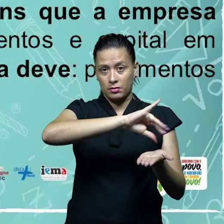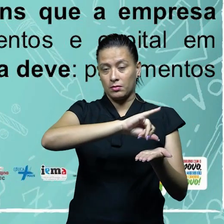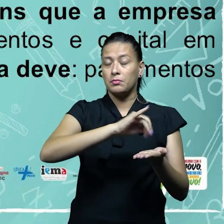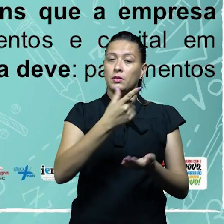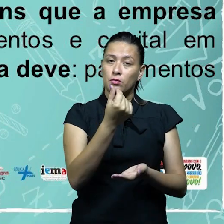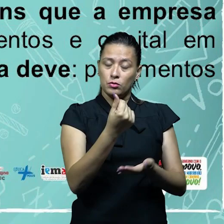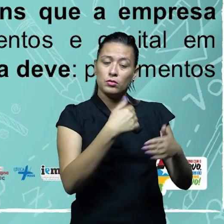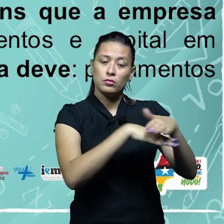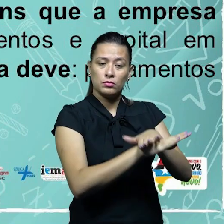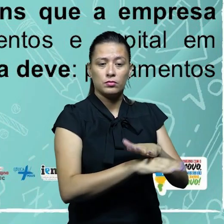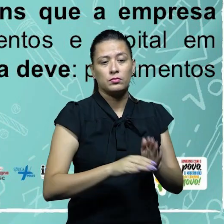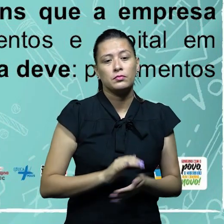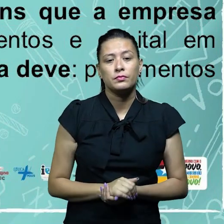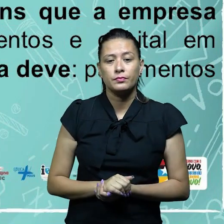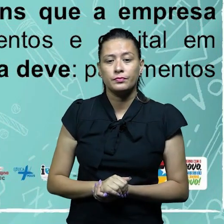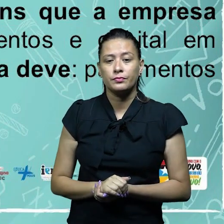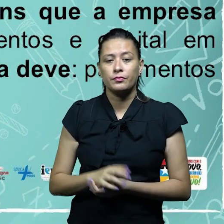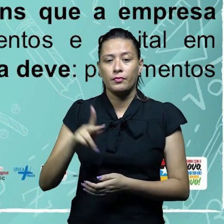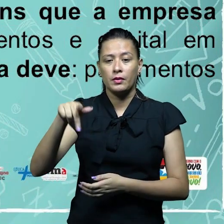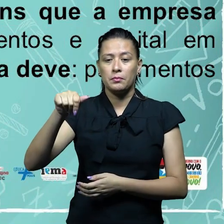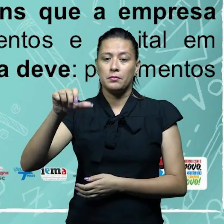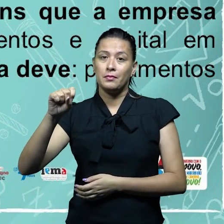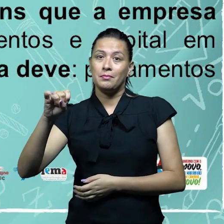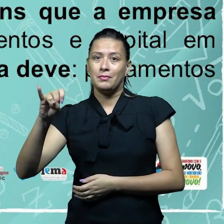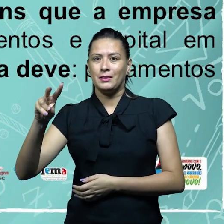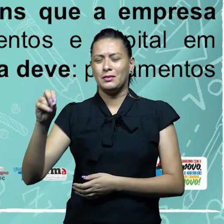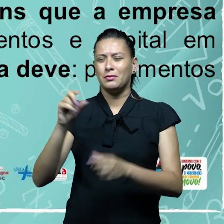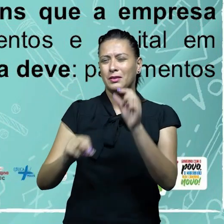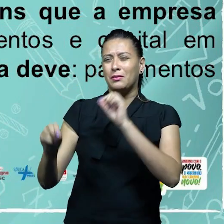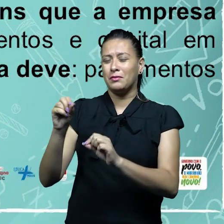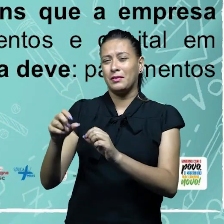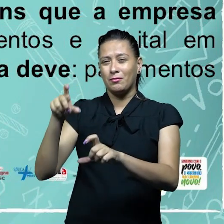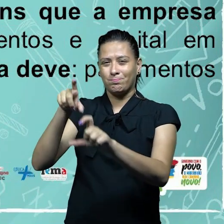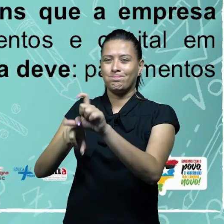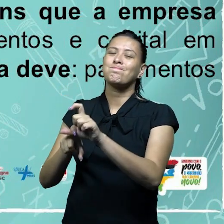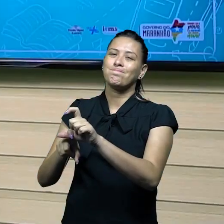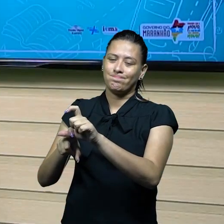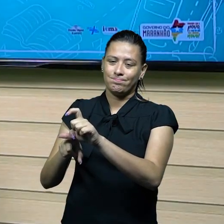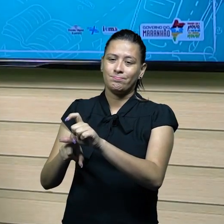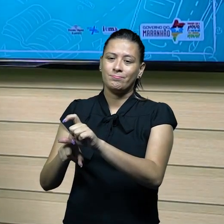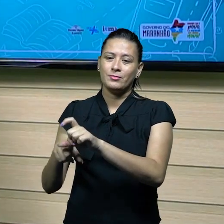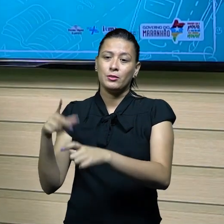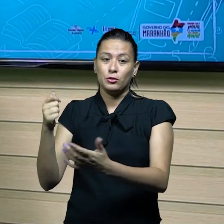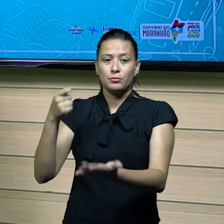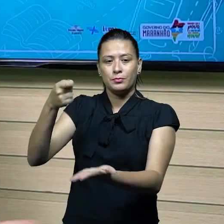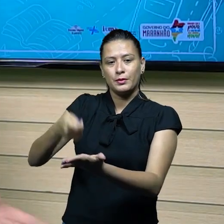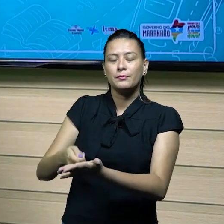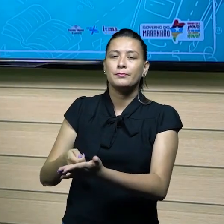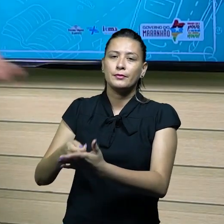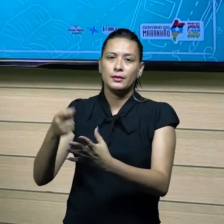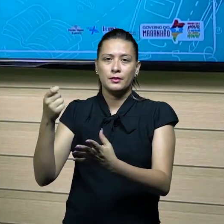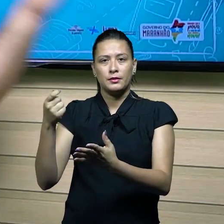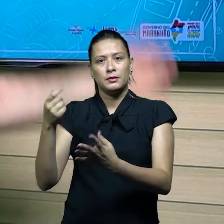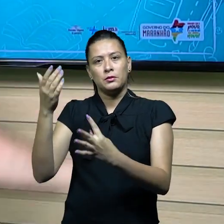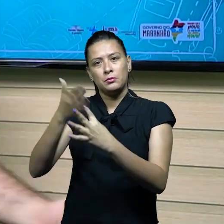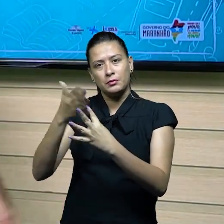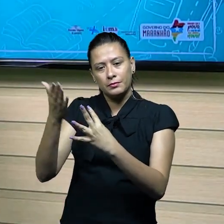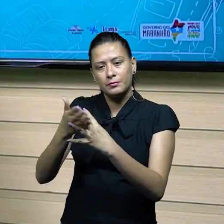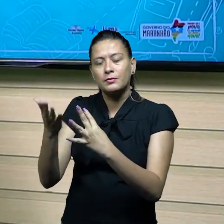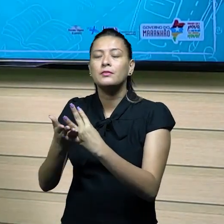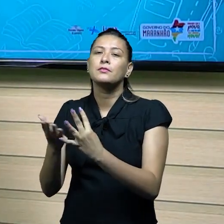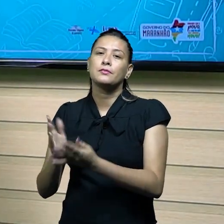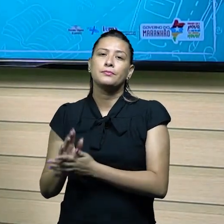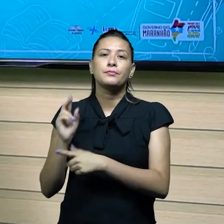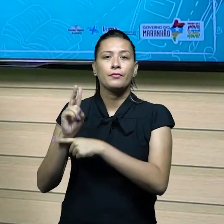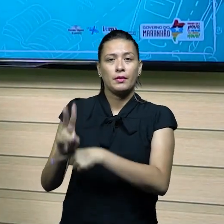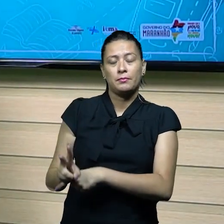que a empresa deve, tá? São aquelas obrigações, são os pagamentos, são os financiamentos, são os empréstimos, são aquelas contas a pagar, tá